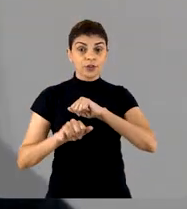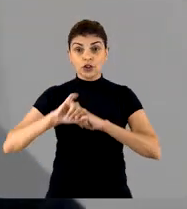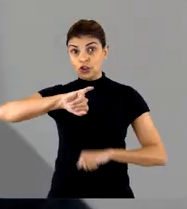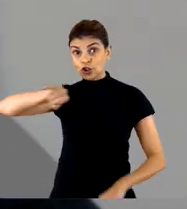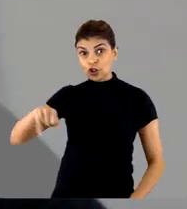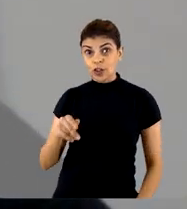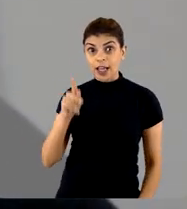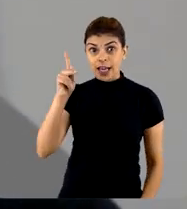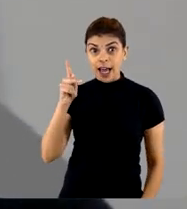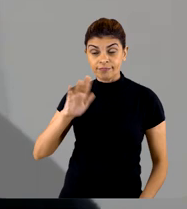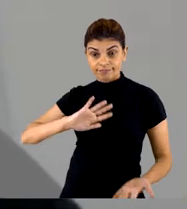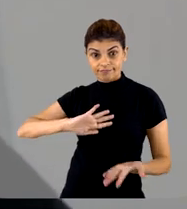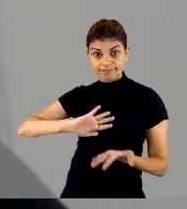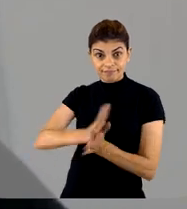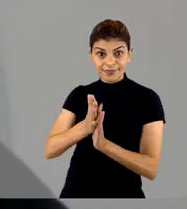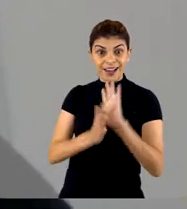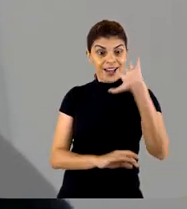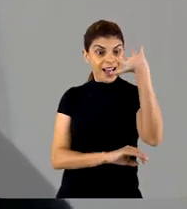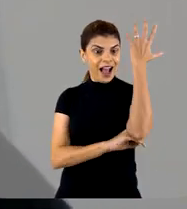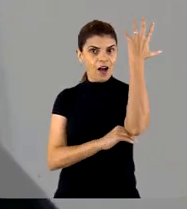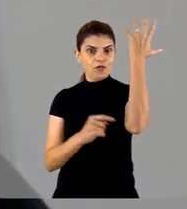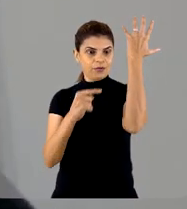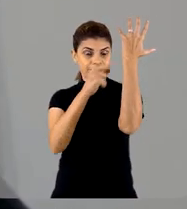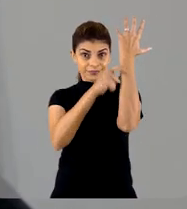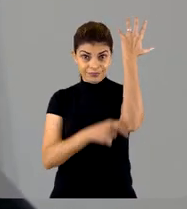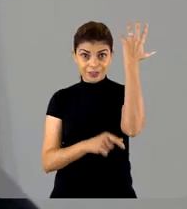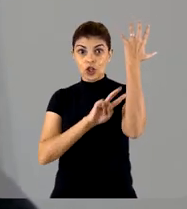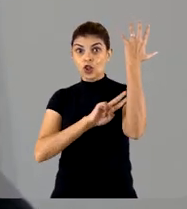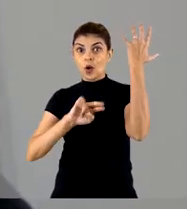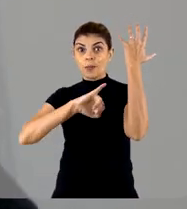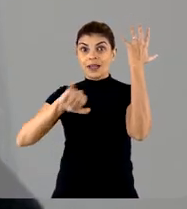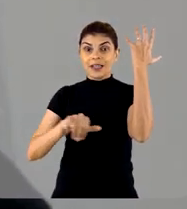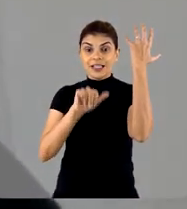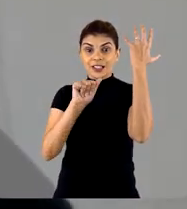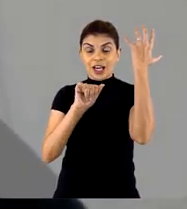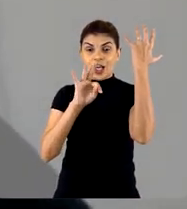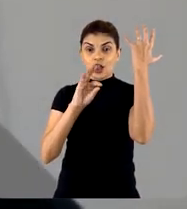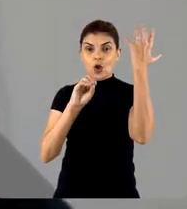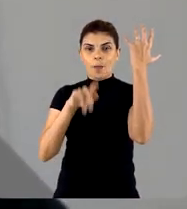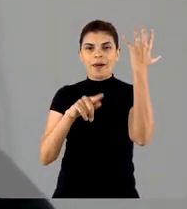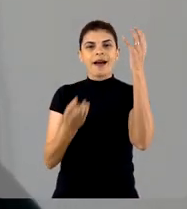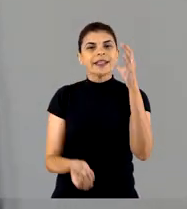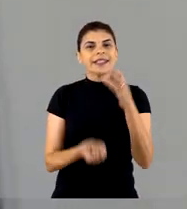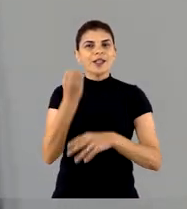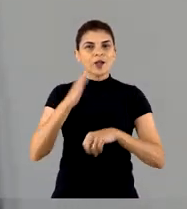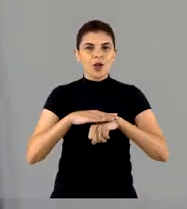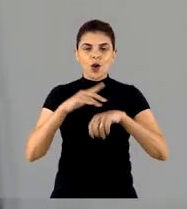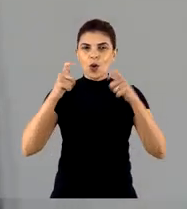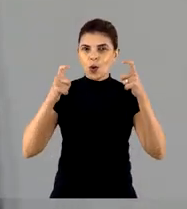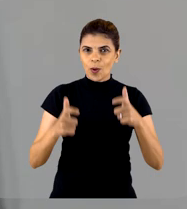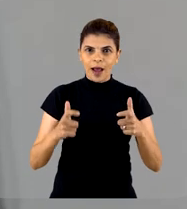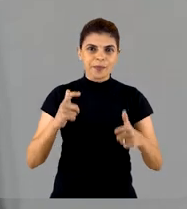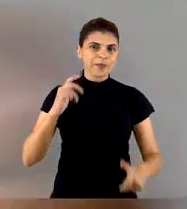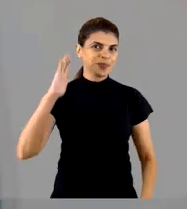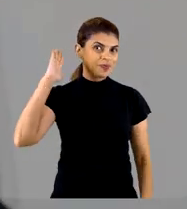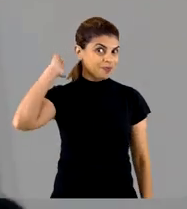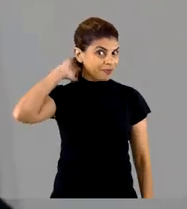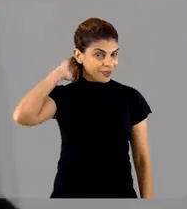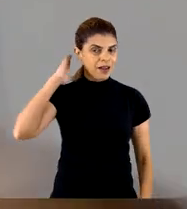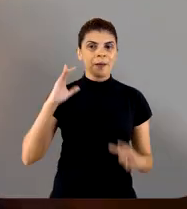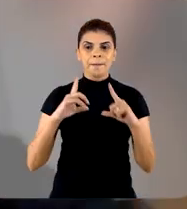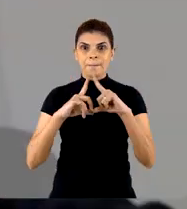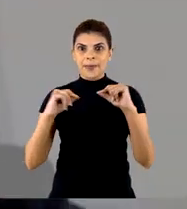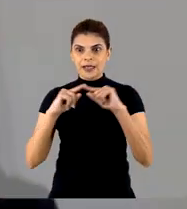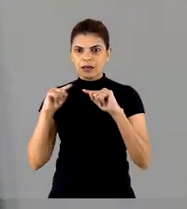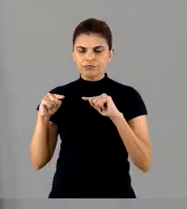Juscelino Kubitschek derruba um jatobá que estava impedindo a construção da estrada, né? Belém-Brasília,